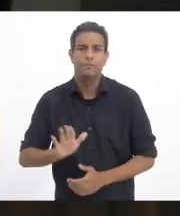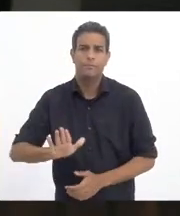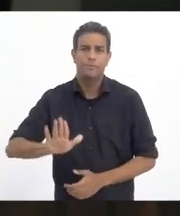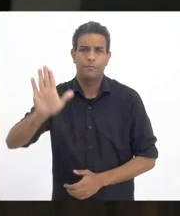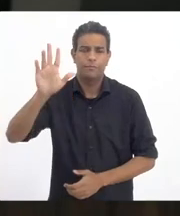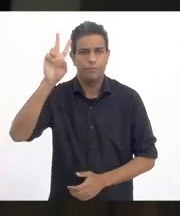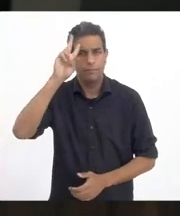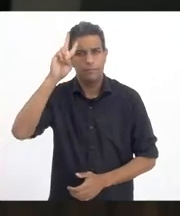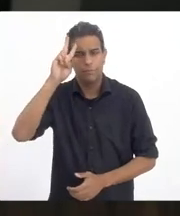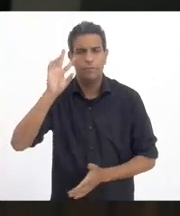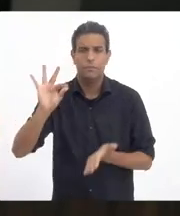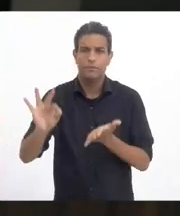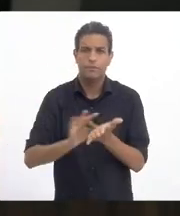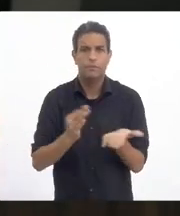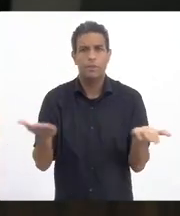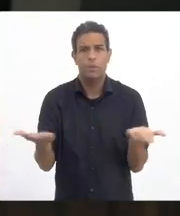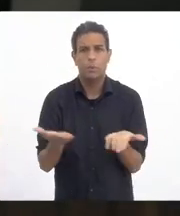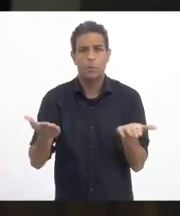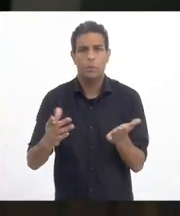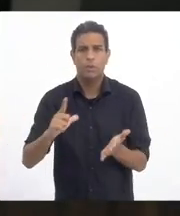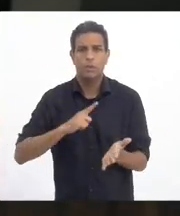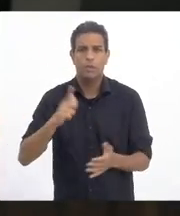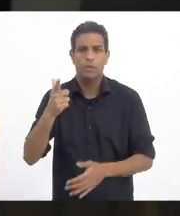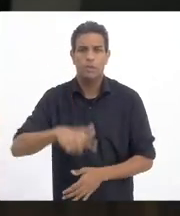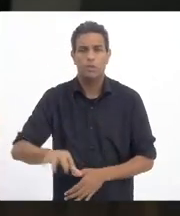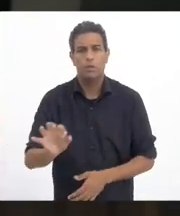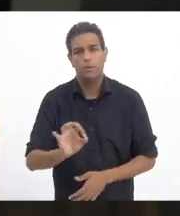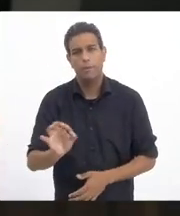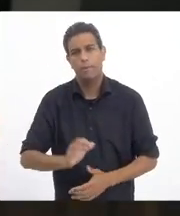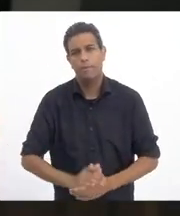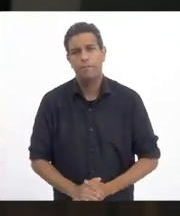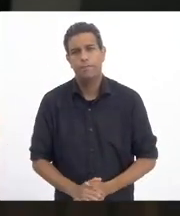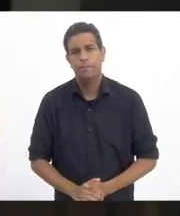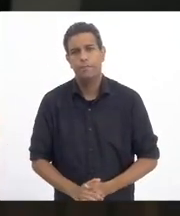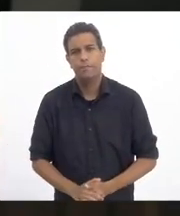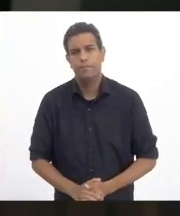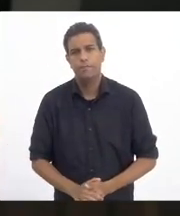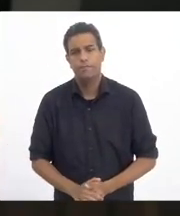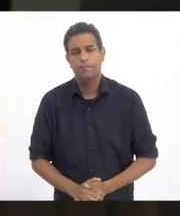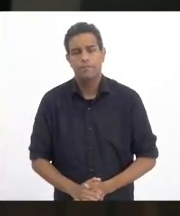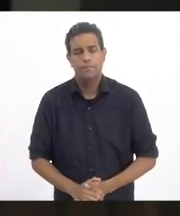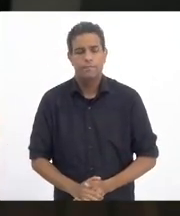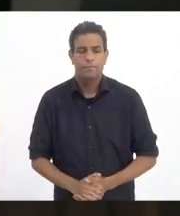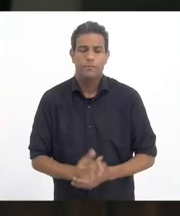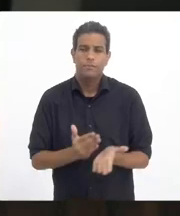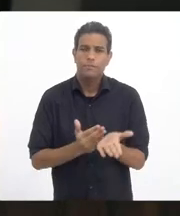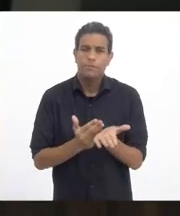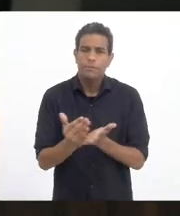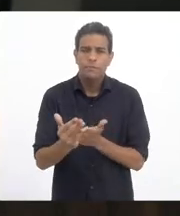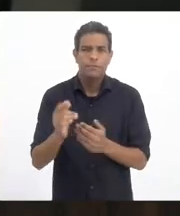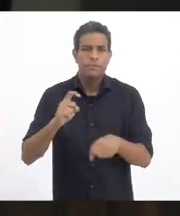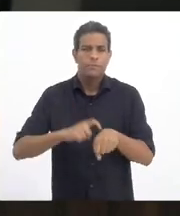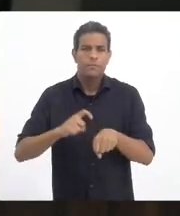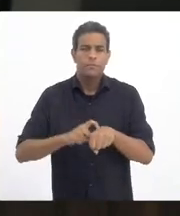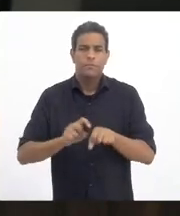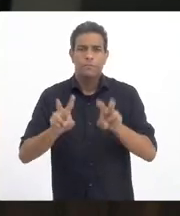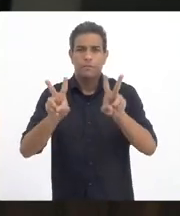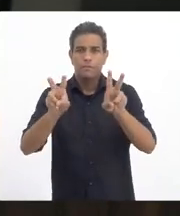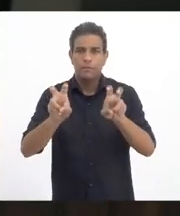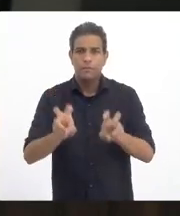na segunda-feira e se inscreveu hoje não terá a palavra. Só será aberta a palavra para os novos